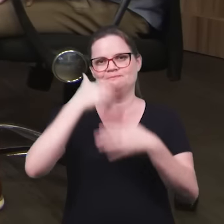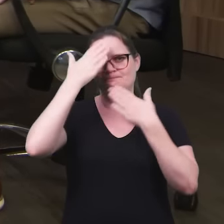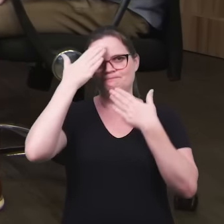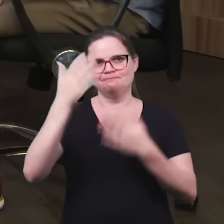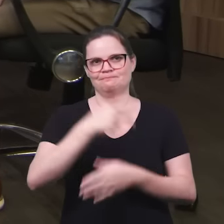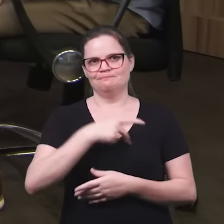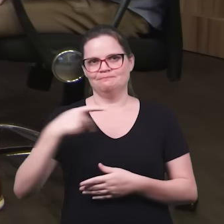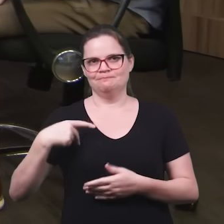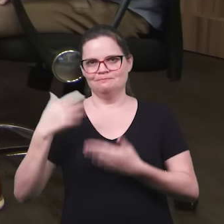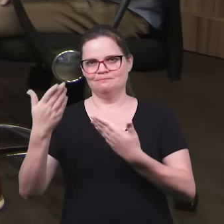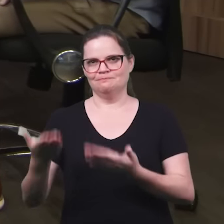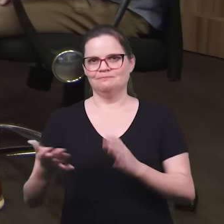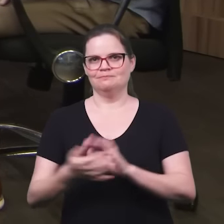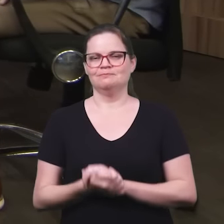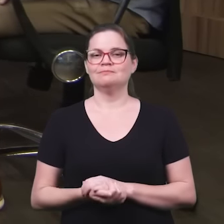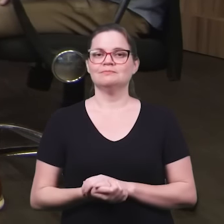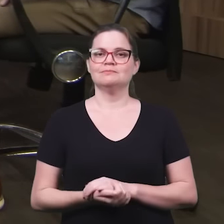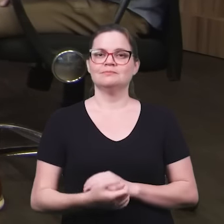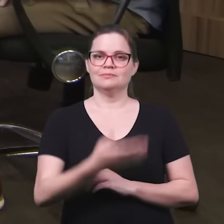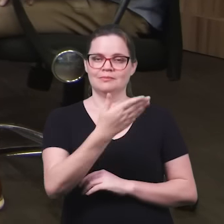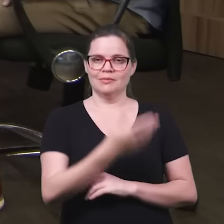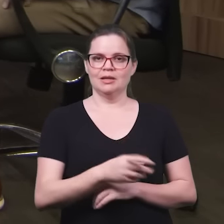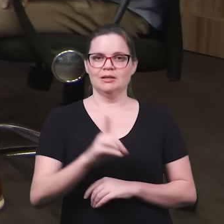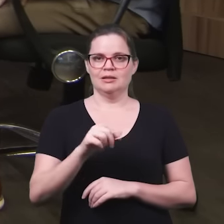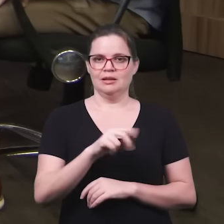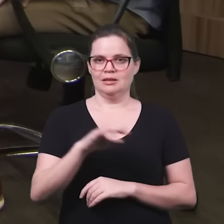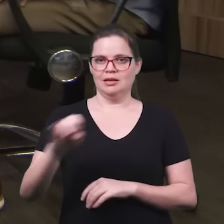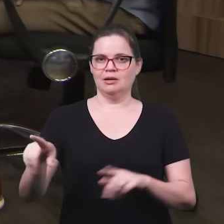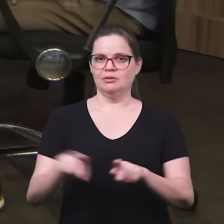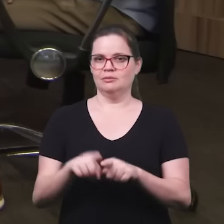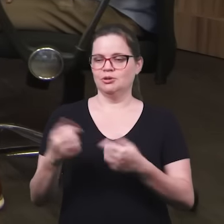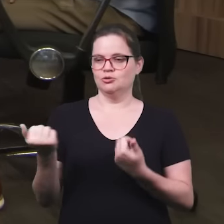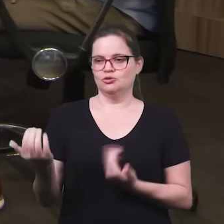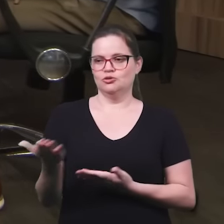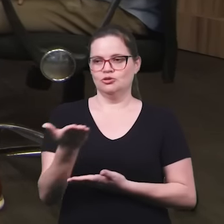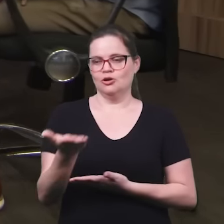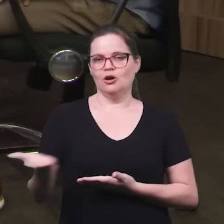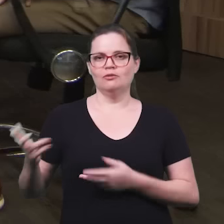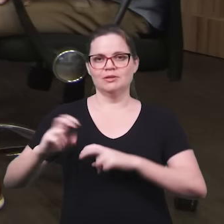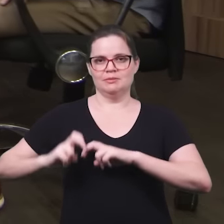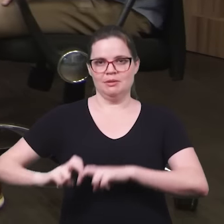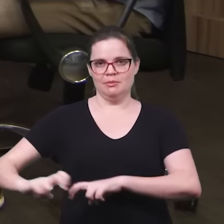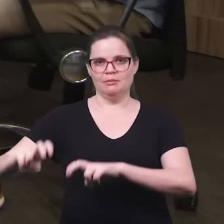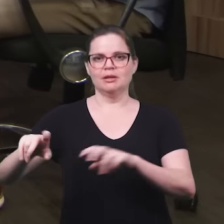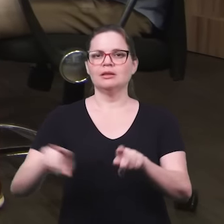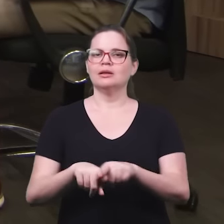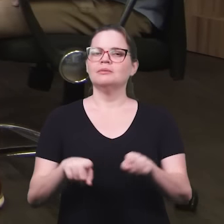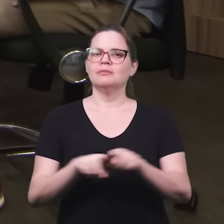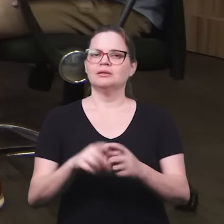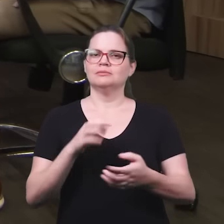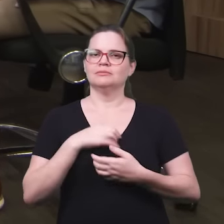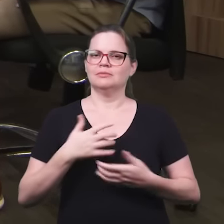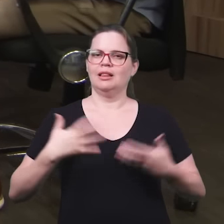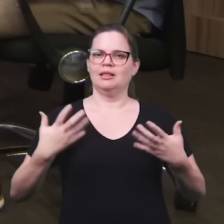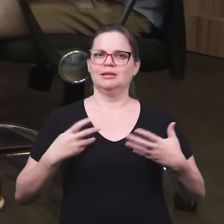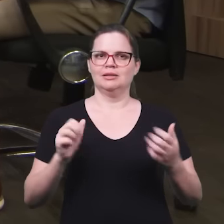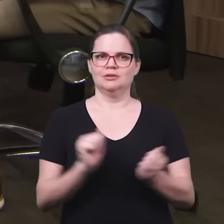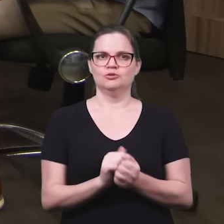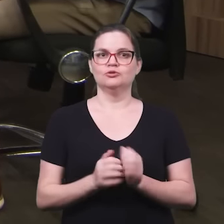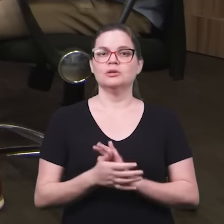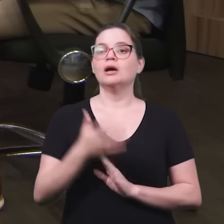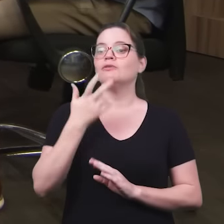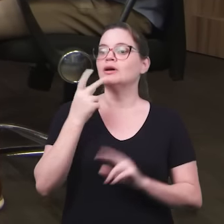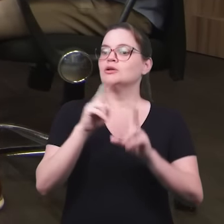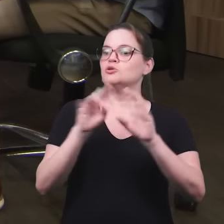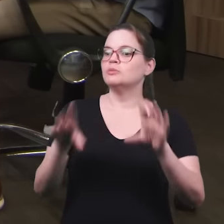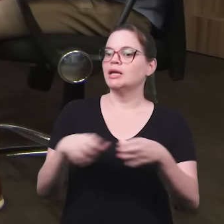Agradeço, pastor, a presença aqui do nosso querido Daniel Carrareto, também dos jovens aqui presentes. É uma alegria muito grande estar nesse programa.